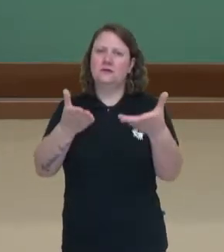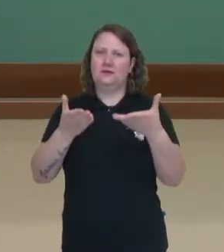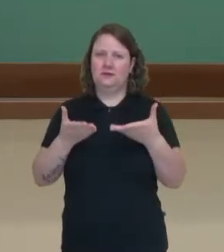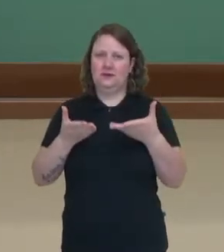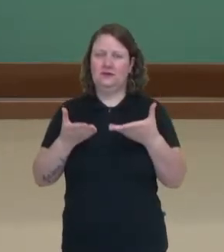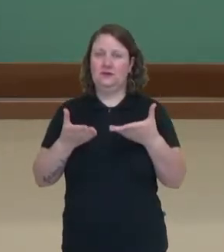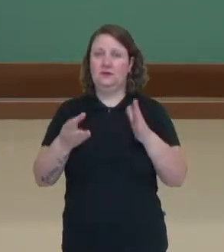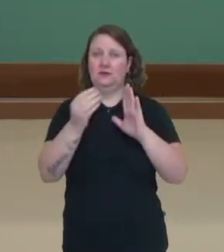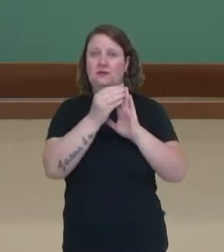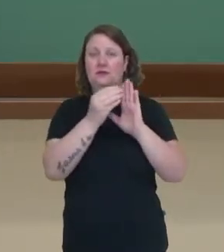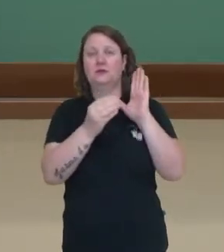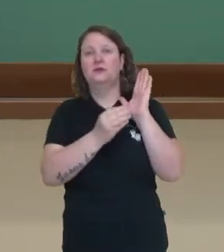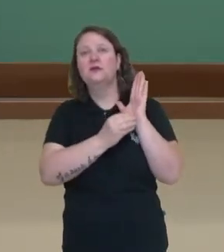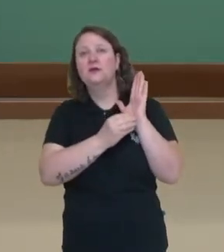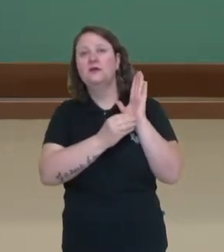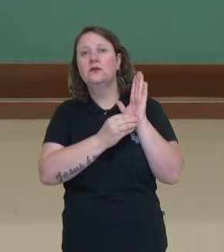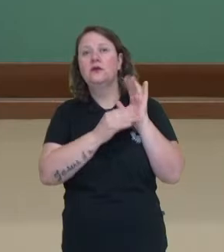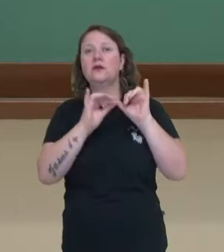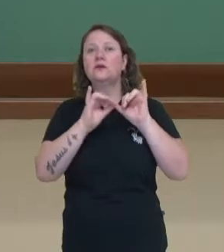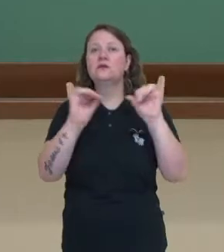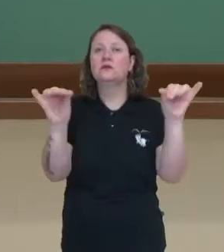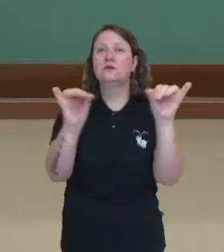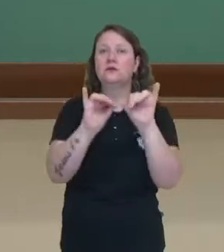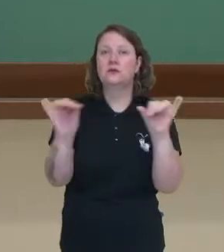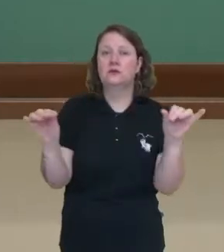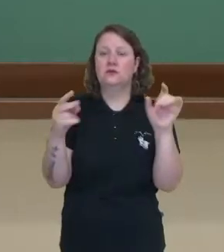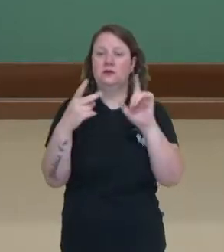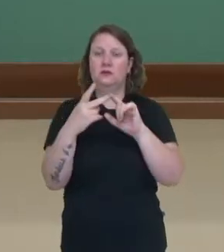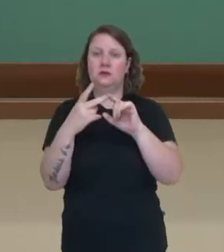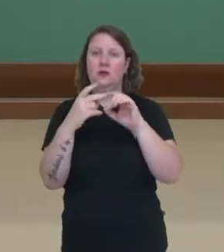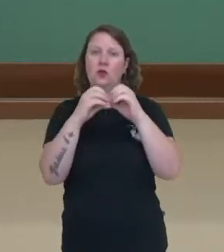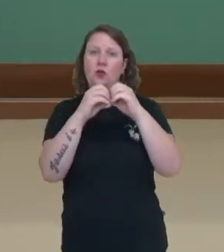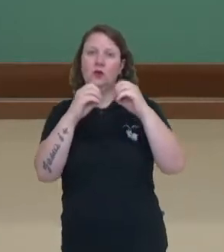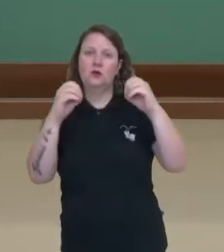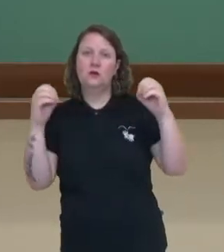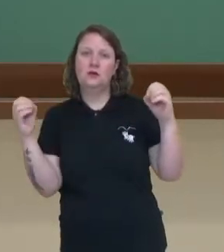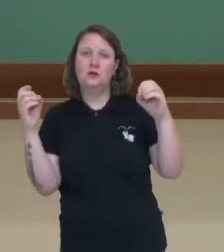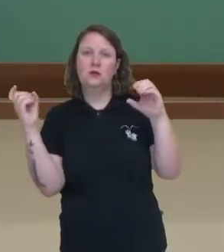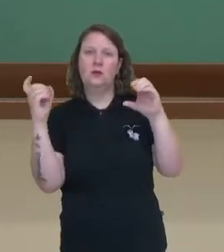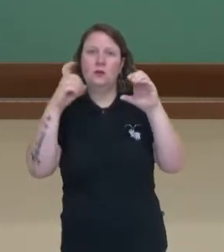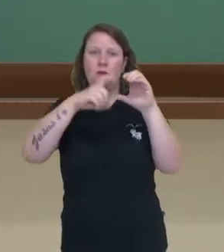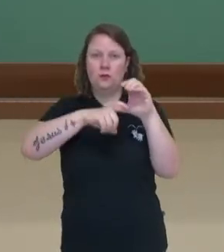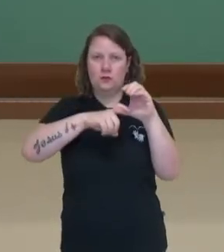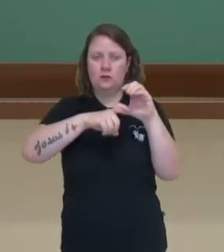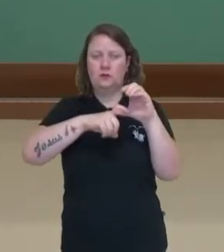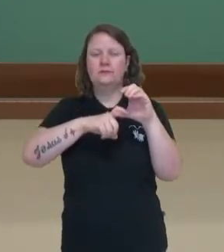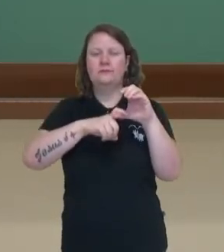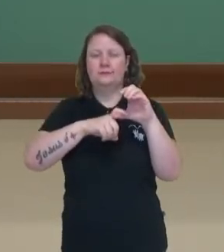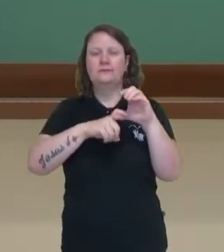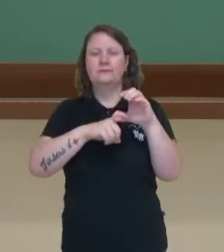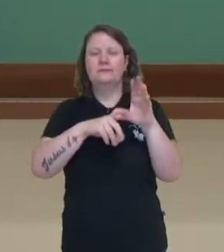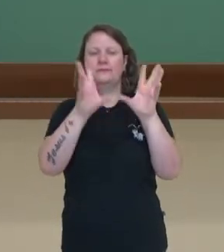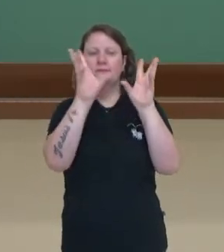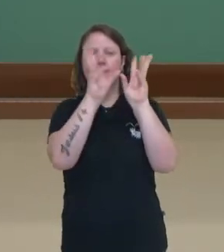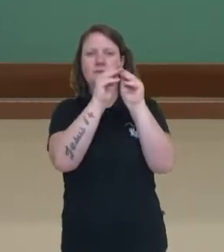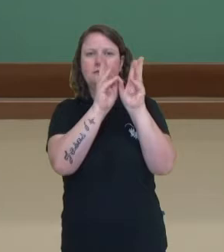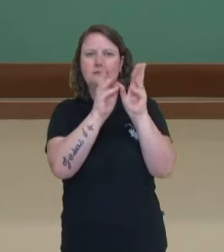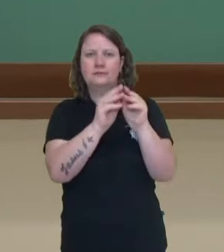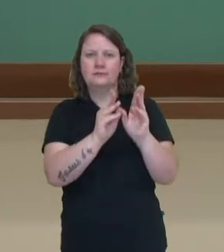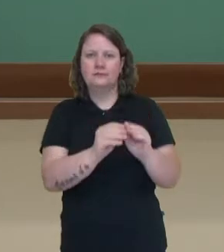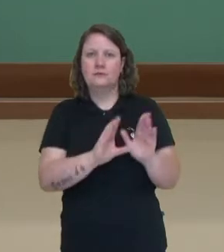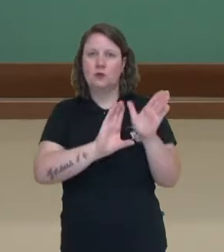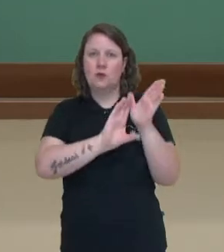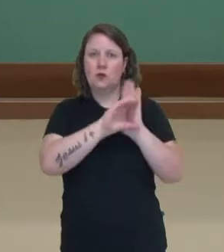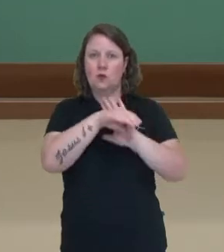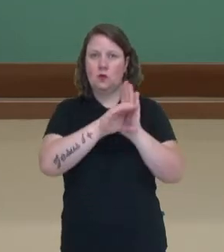O nosso conteúdo é notícia e oração subordinada, isso mesmo. Iremos retomar alguns conceitos sobre